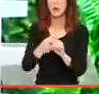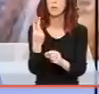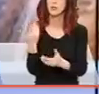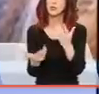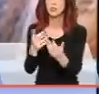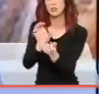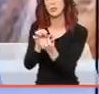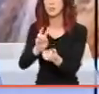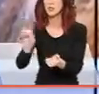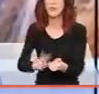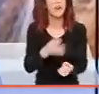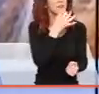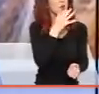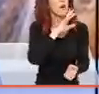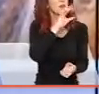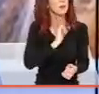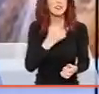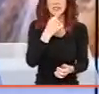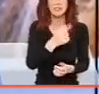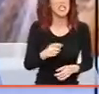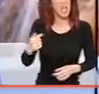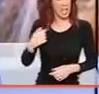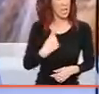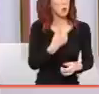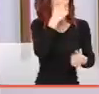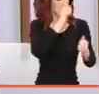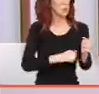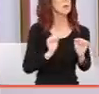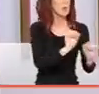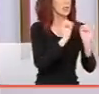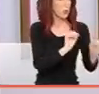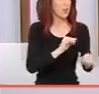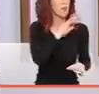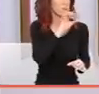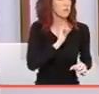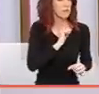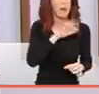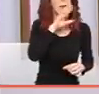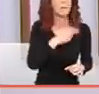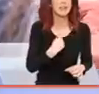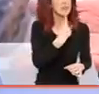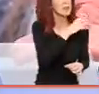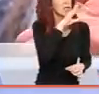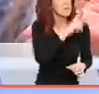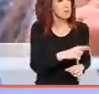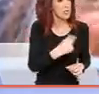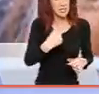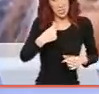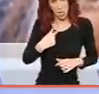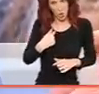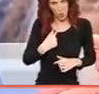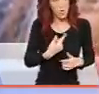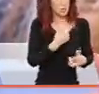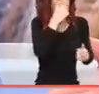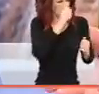ainda foi ter com a minha família para lhes dizer que eu era mal educada e estúpido. Eu agora digo... Estava lá a tua família? Não, estava a minha mãe. Não façam isso, que ela sabe. Ela